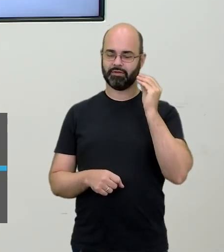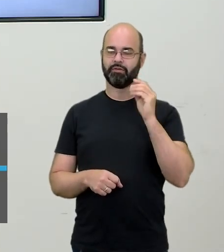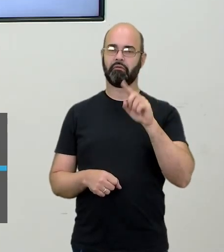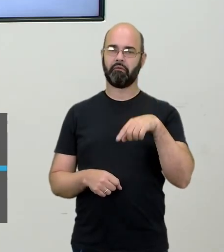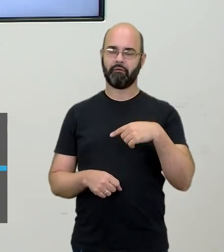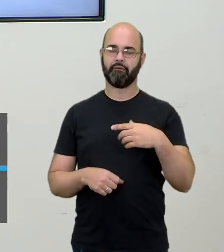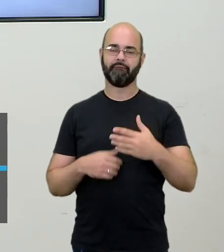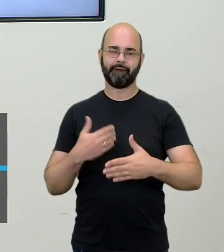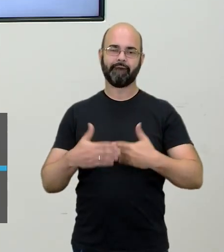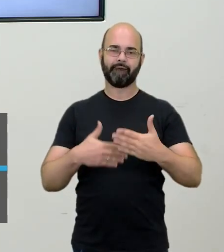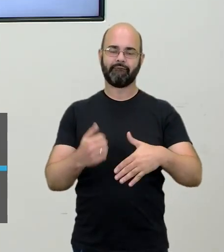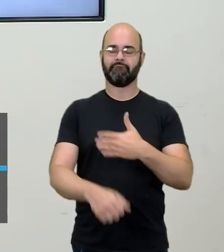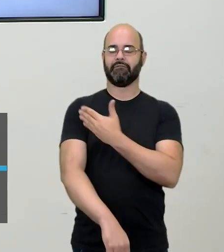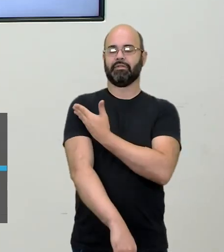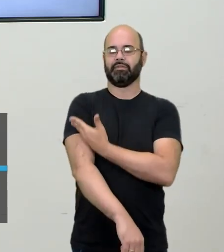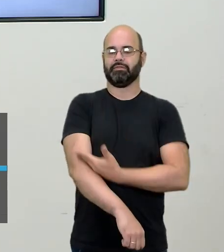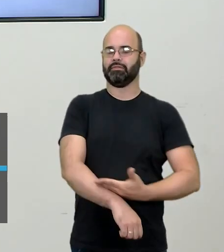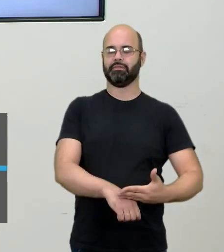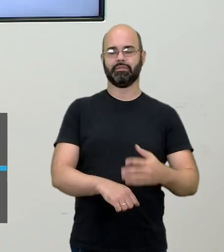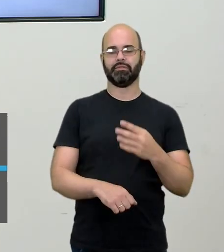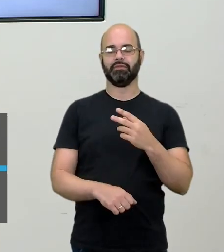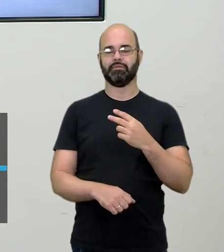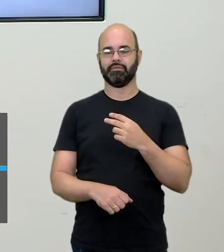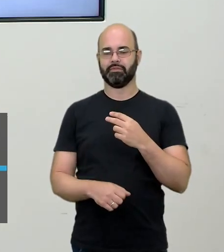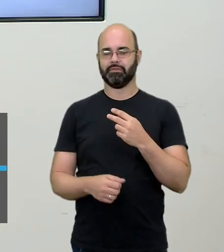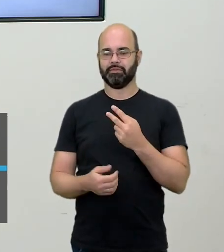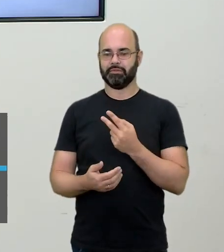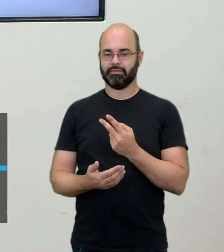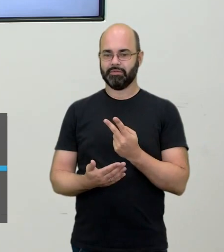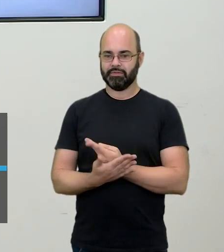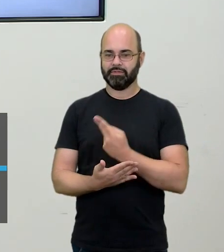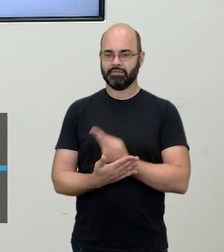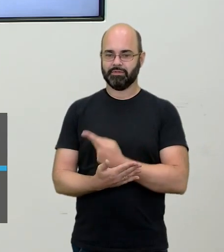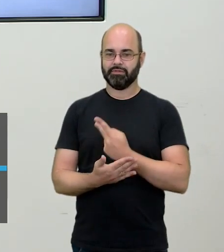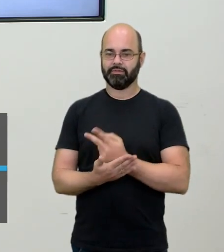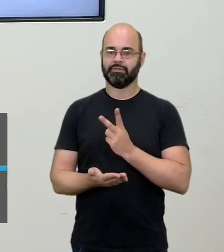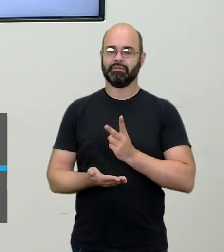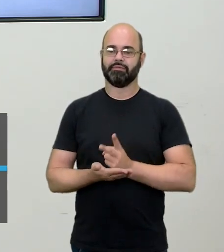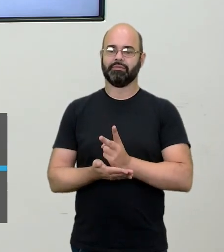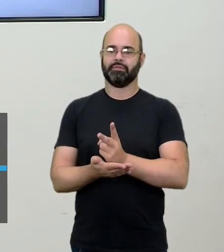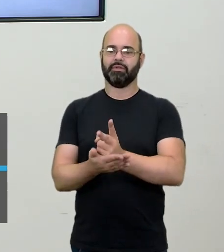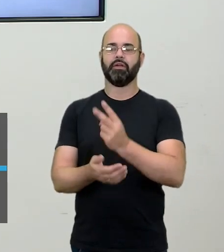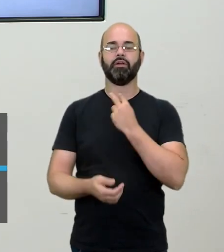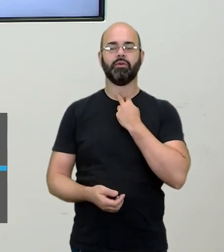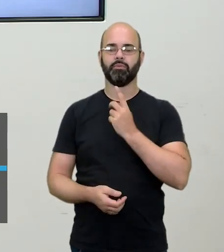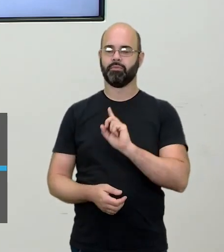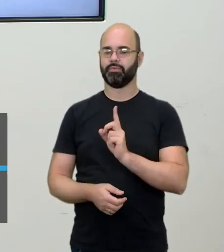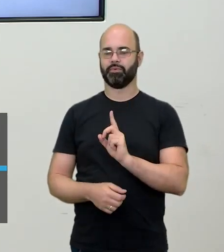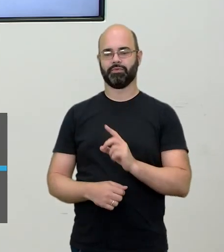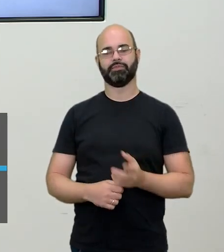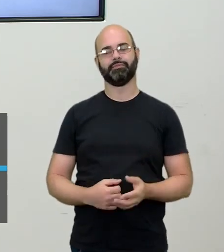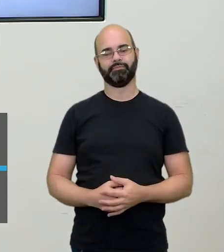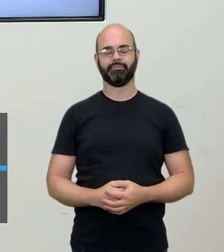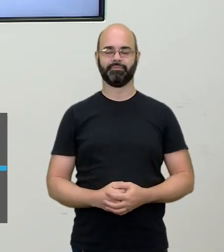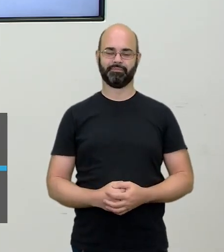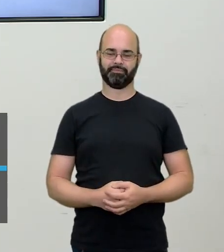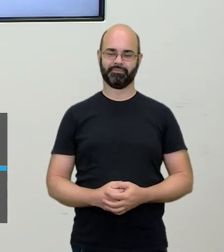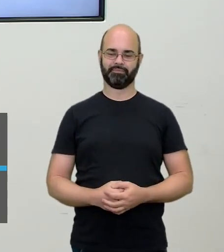tornar ele uma rotina, você não pode deixar ele de forma repetitiva, de forma alguma. Tudo bem? Então é isso